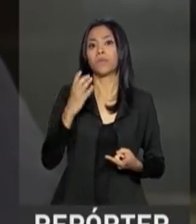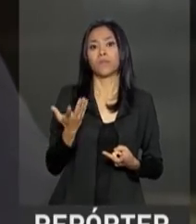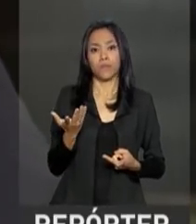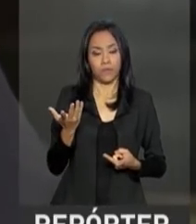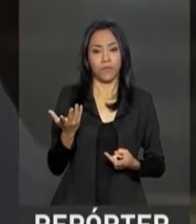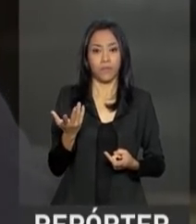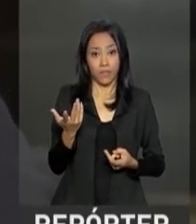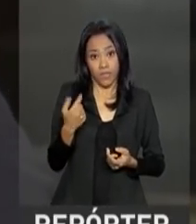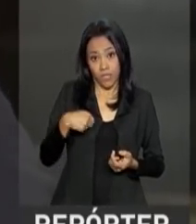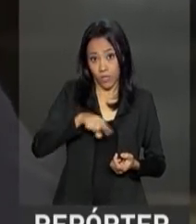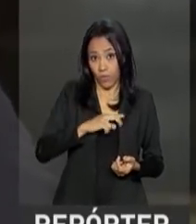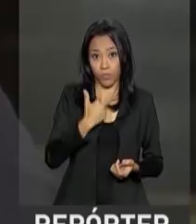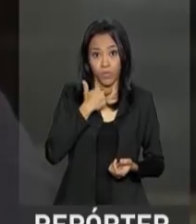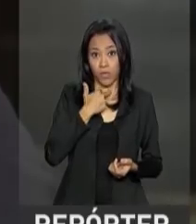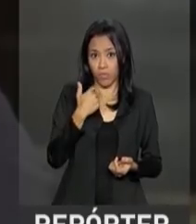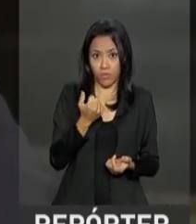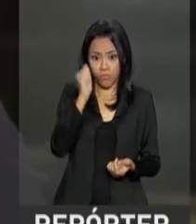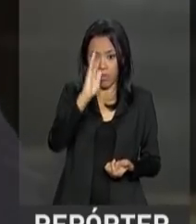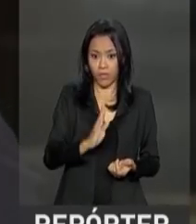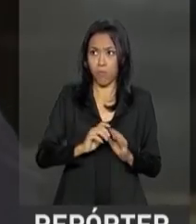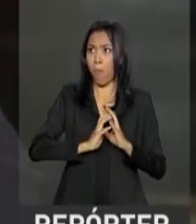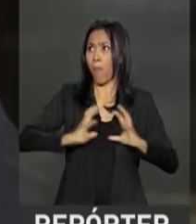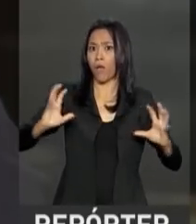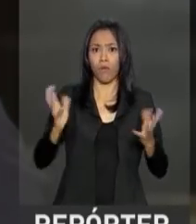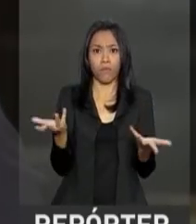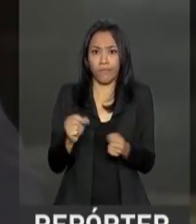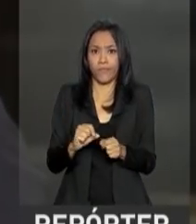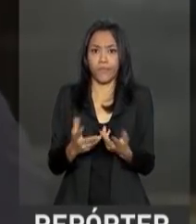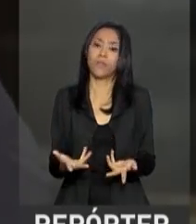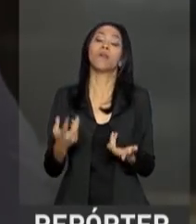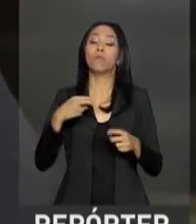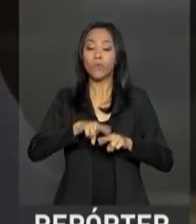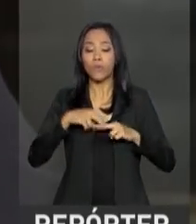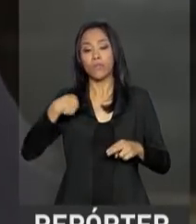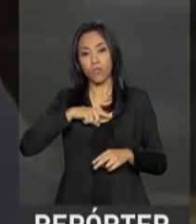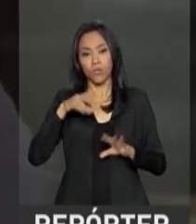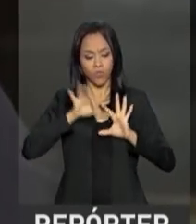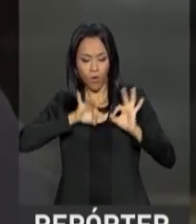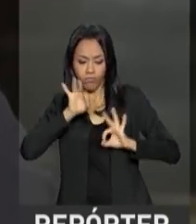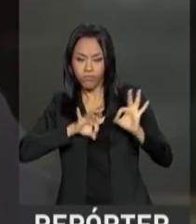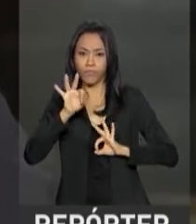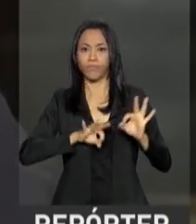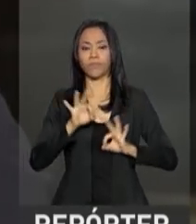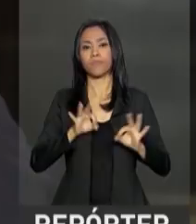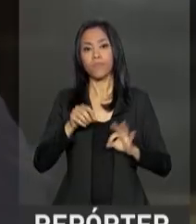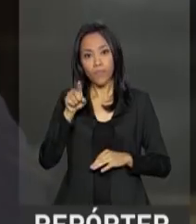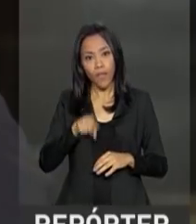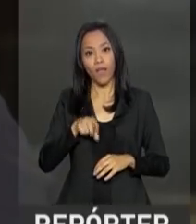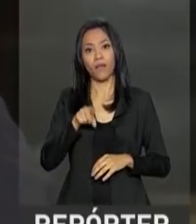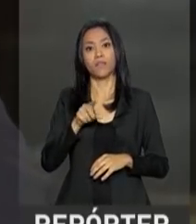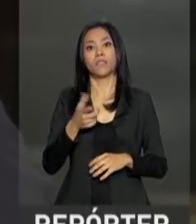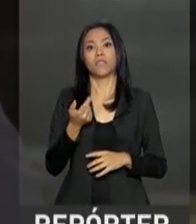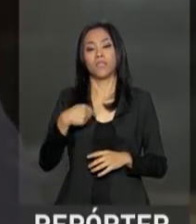e nós não podemos nós somos um país maior com muito mais potencialidade depois nós estamos reagindo né e essa reação nesse sentido